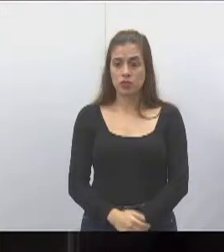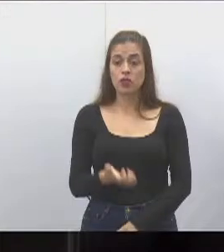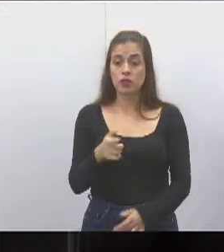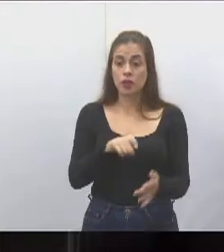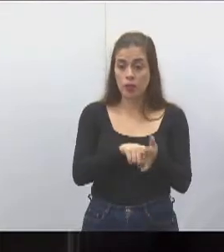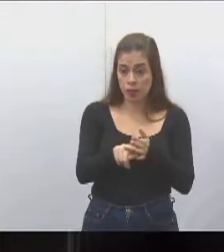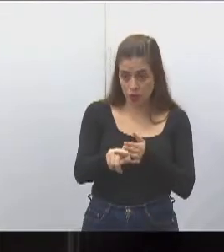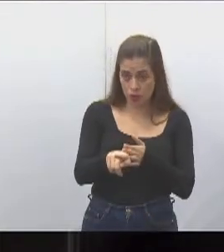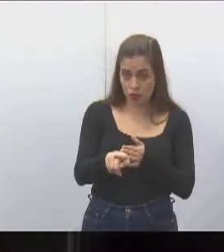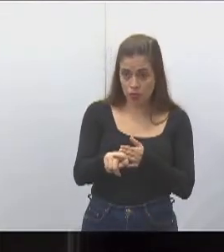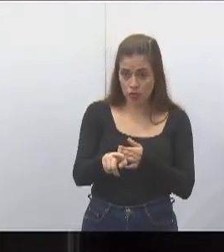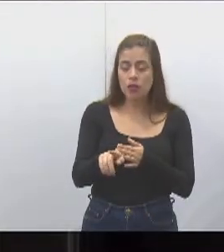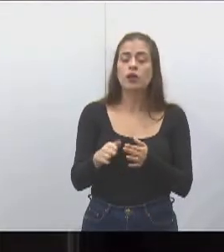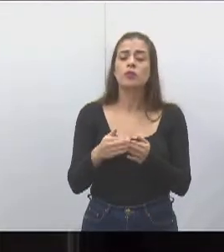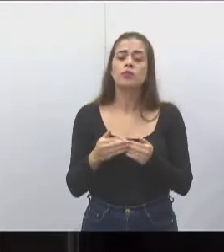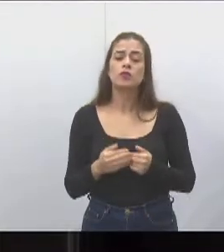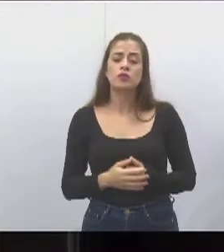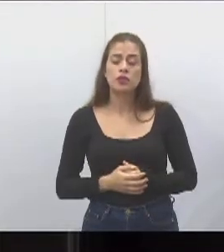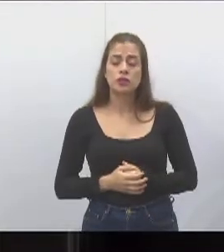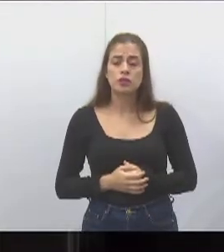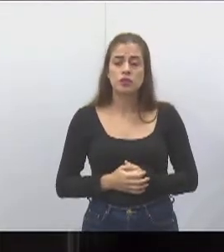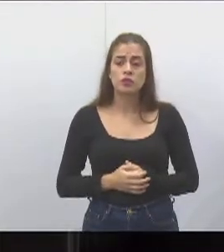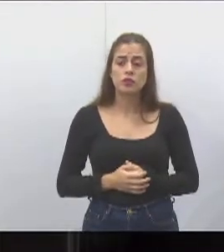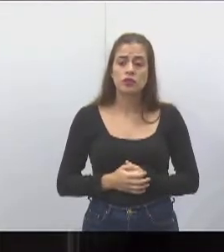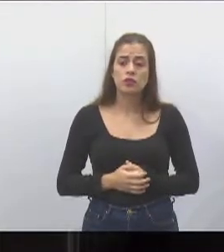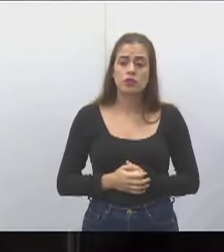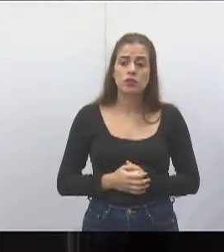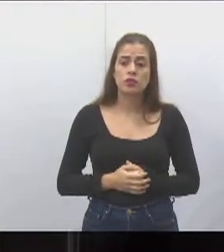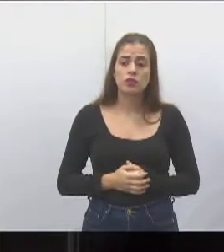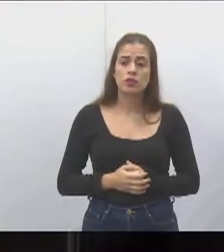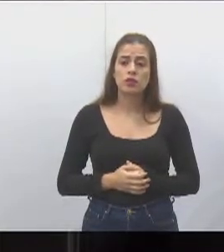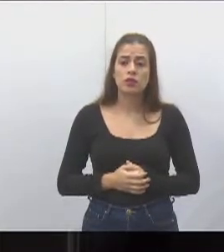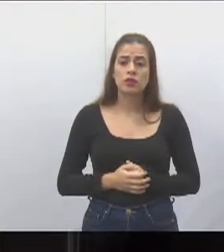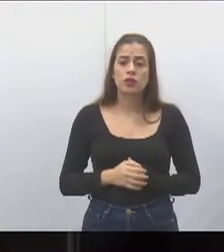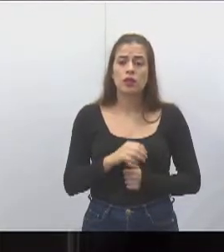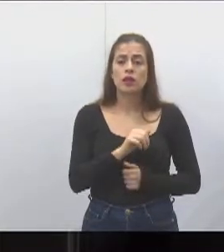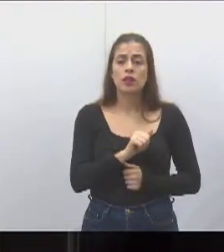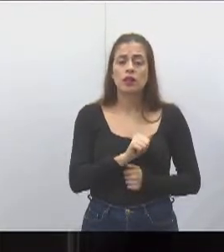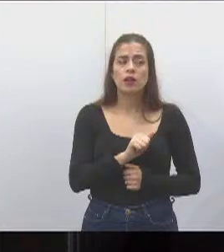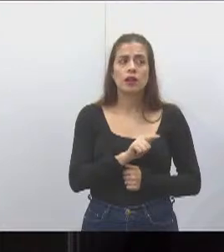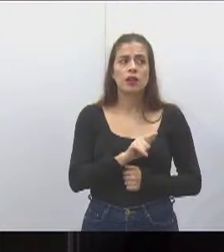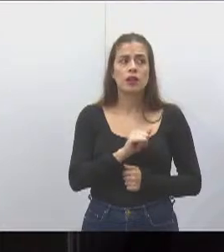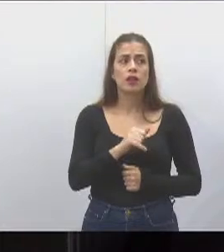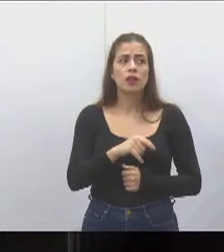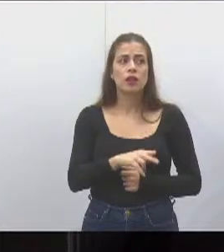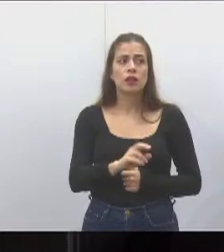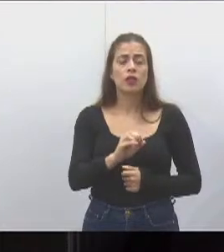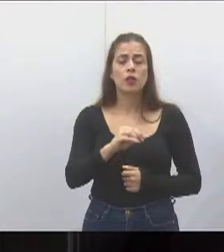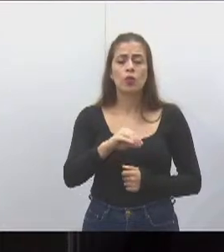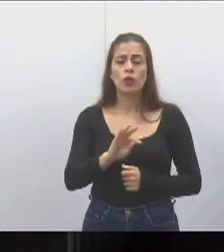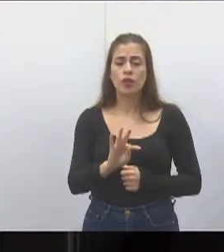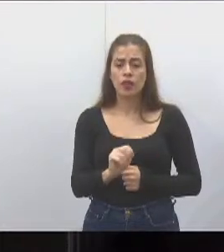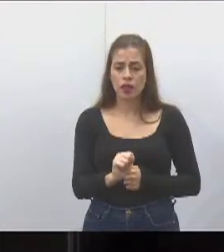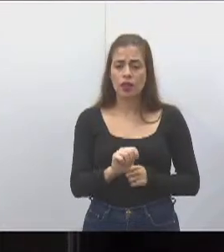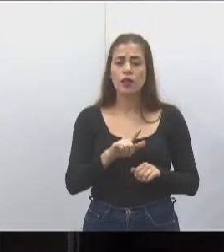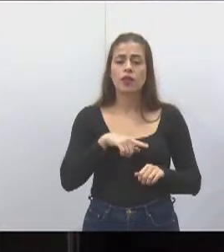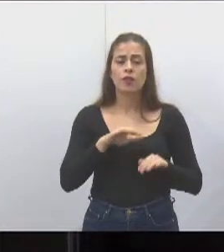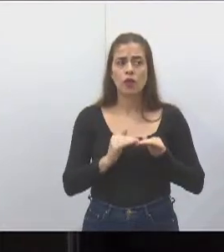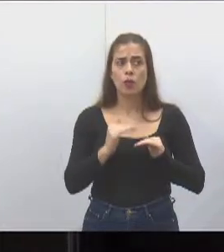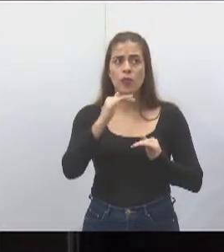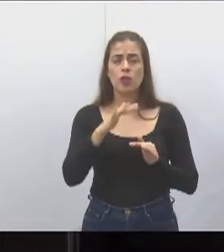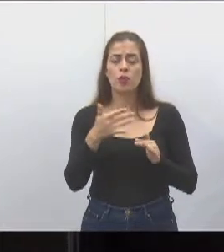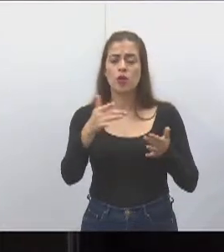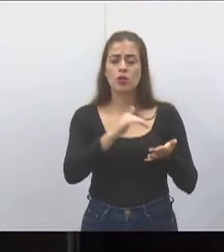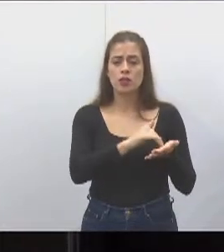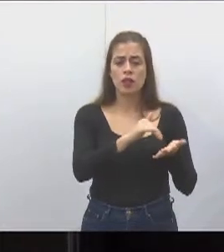pergunta, Guilherme, por gentileza. Essa alíquota que teve aumento para algumas secretarias,